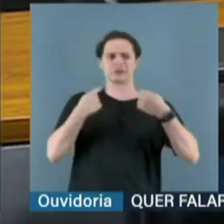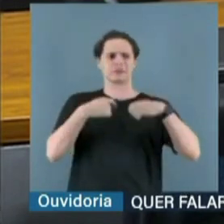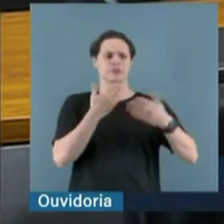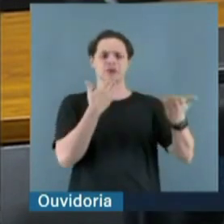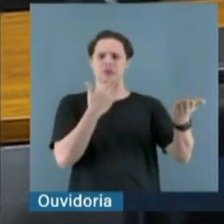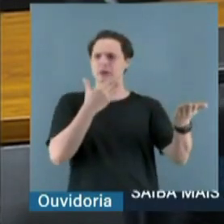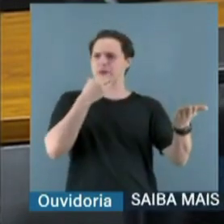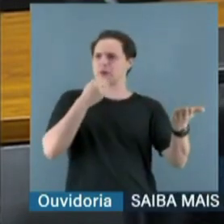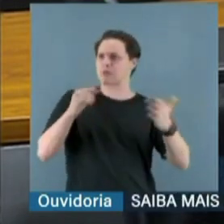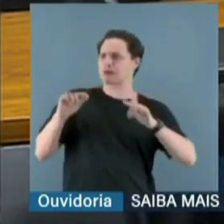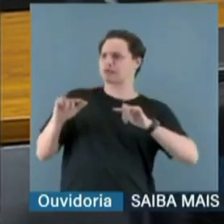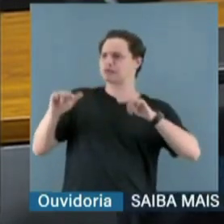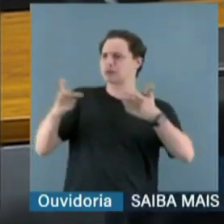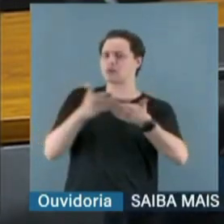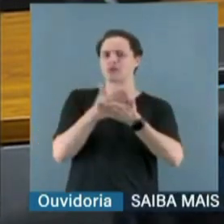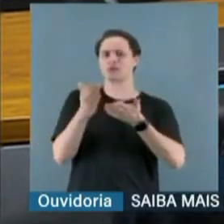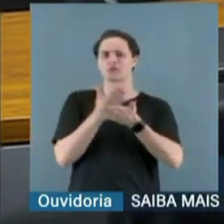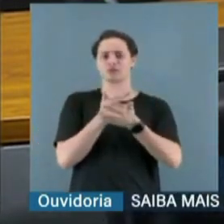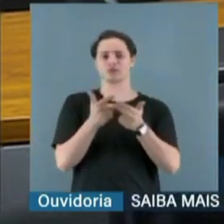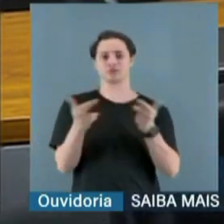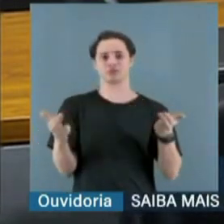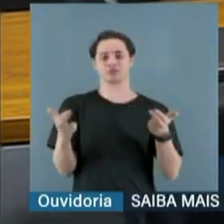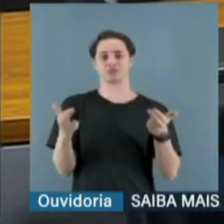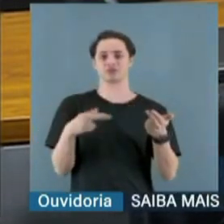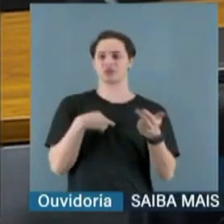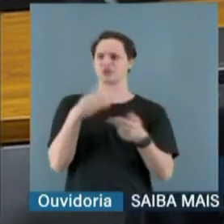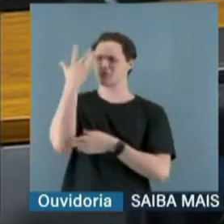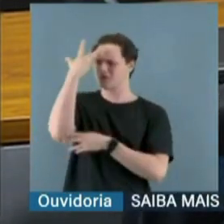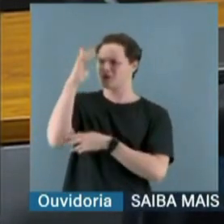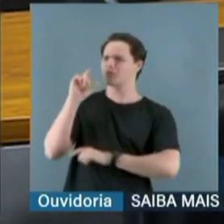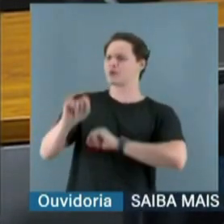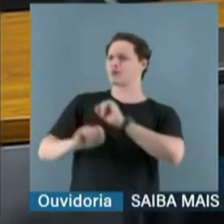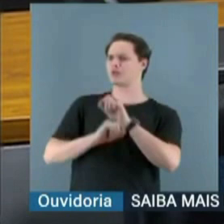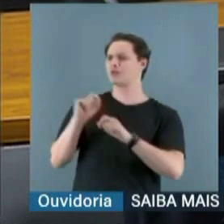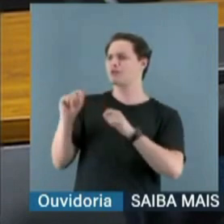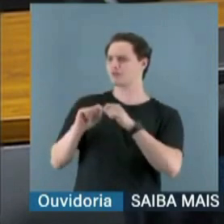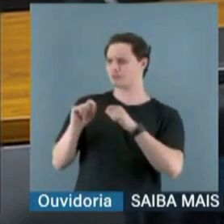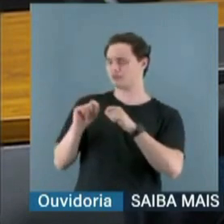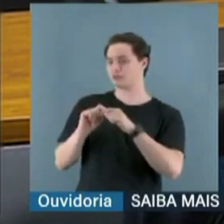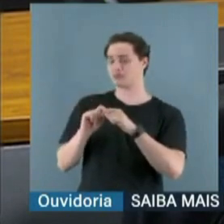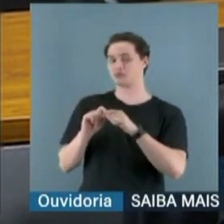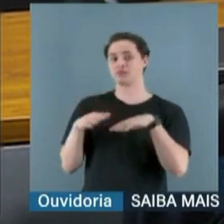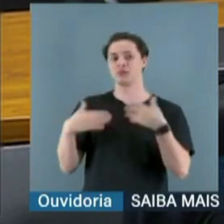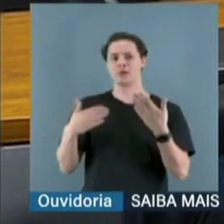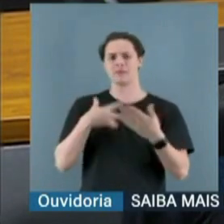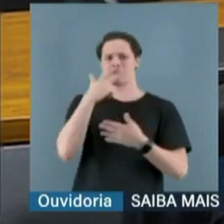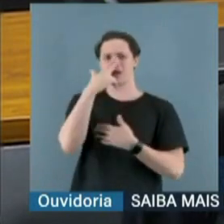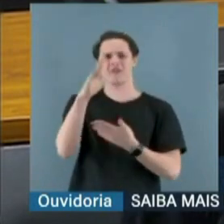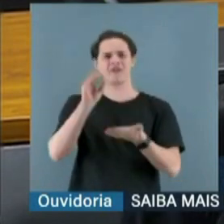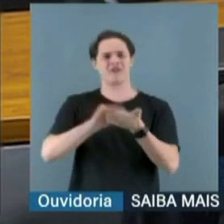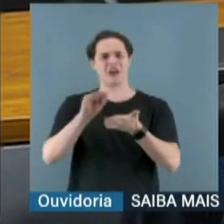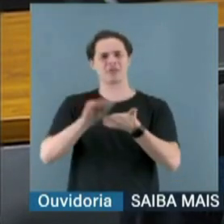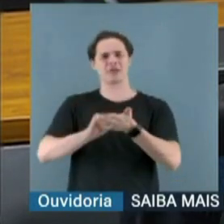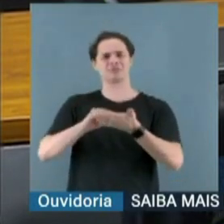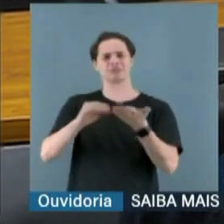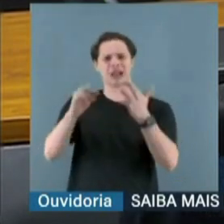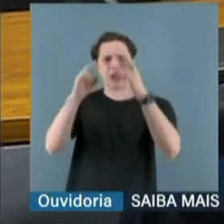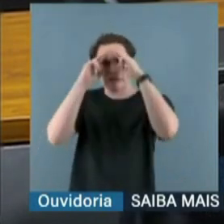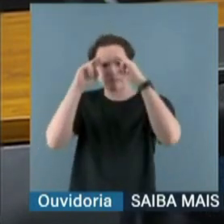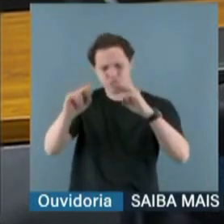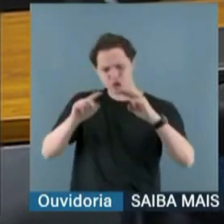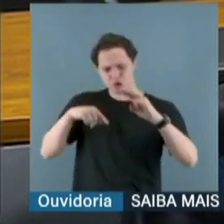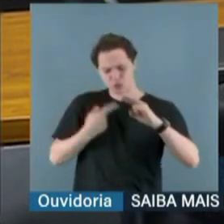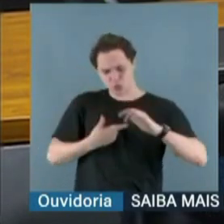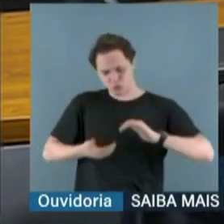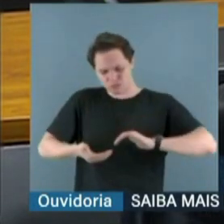o ministro fazer algo mas não sei o que fazer mas temos que fazer algo seu Presidente é um desrespeito com esse falamento é